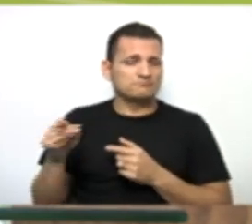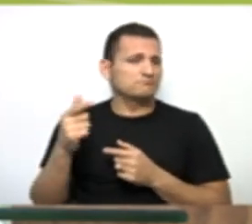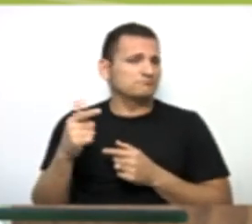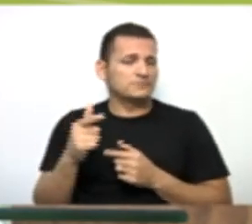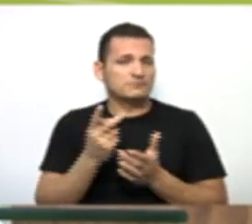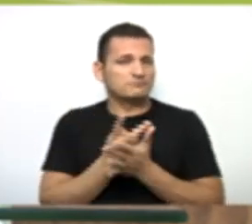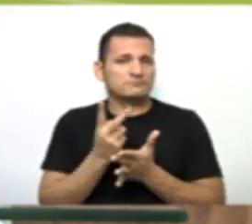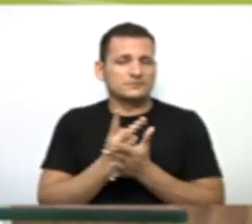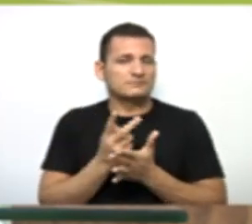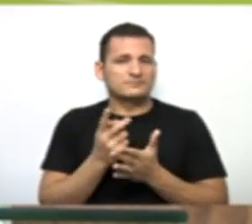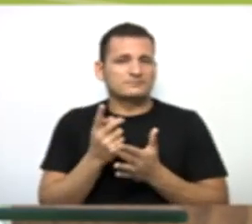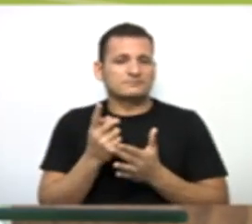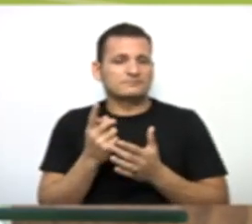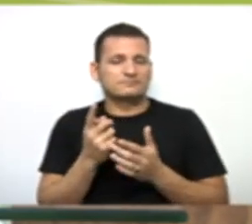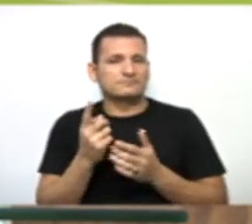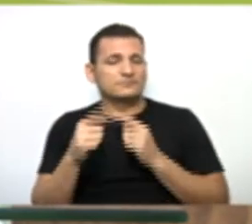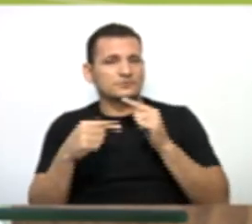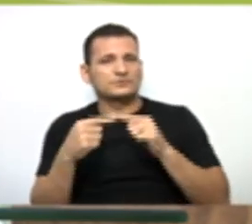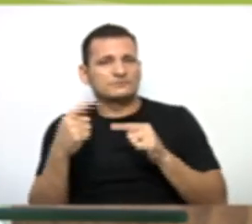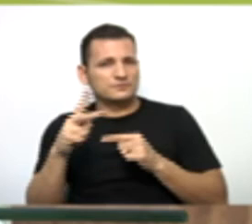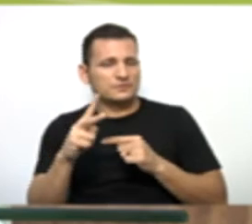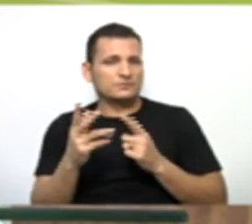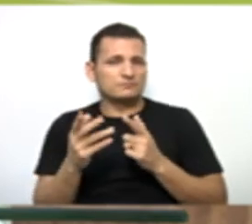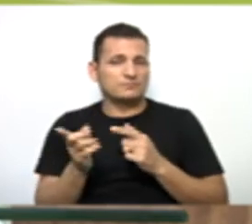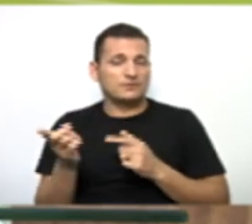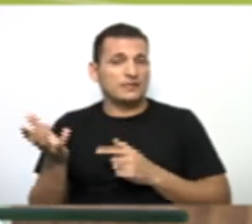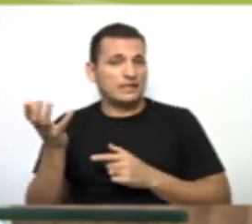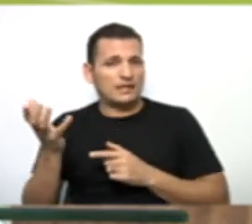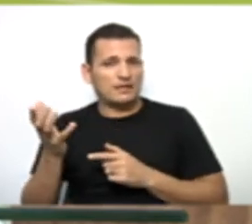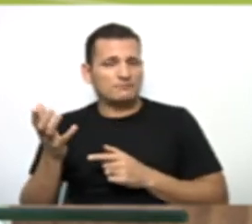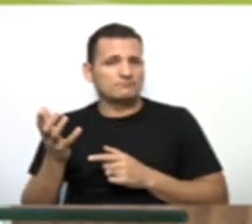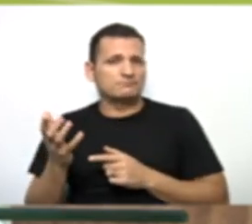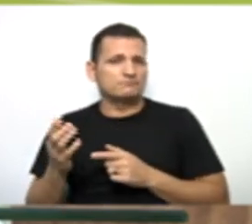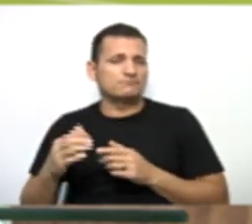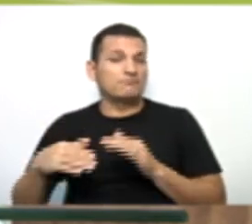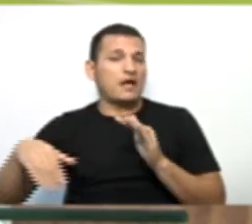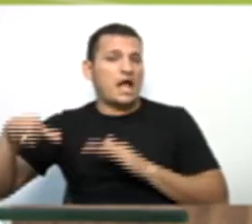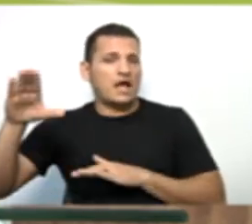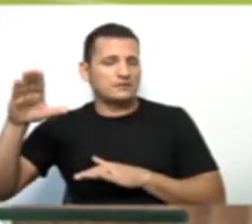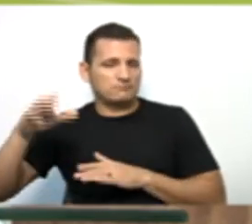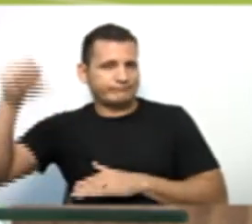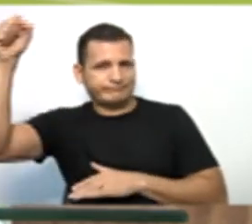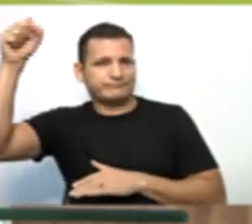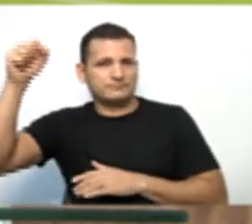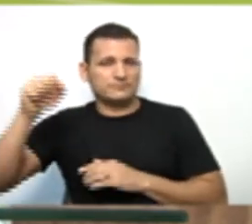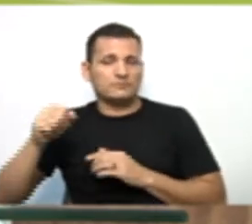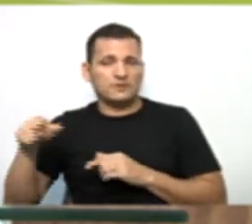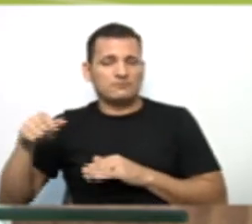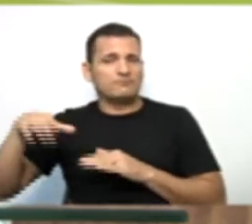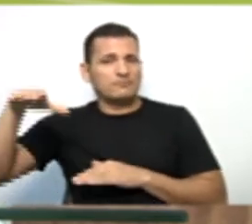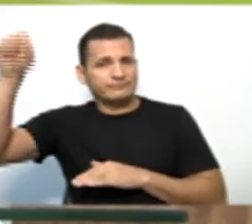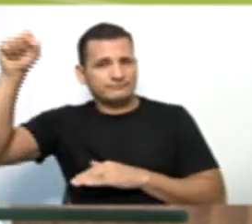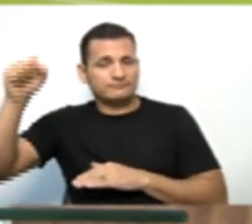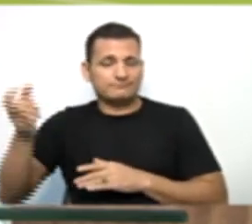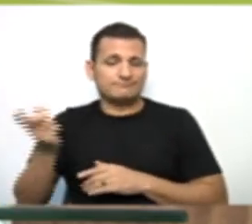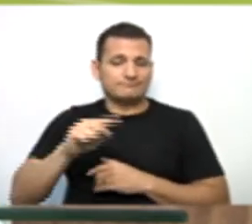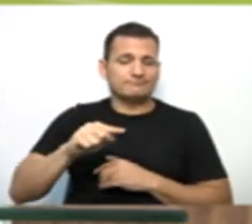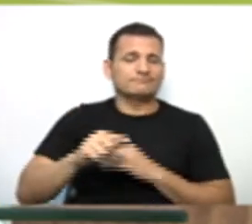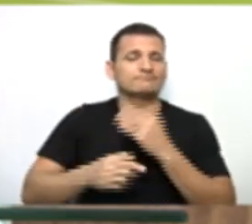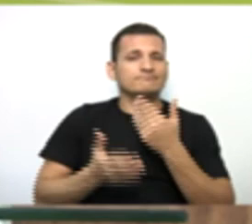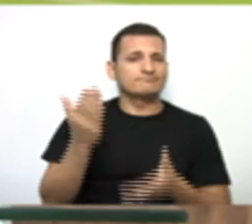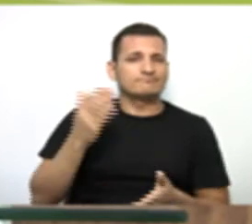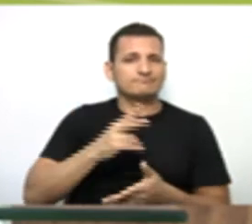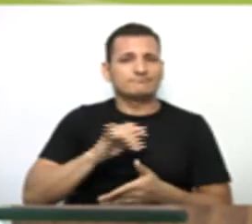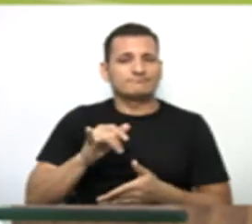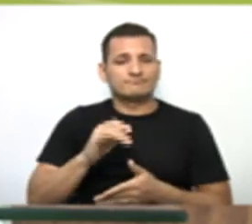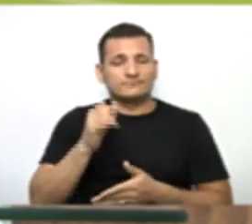mesma perspectiva da sua do ganha-ganha. Às vezes ela quer ganhar muito. E quando alguém ganha muito, uma outra parte vai perder. Né?